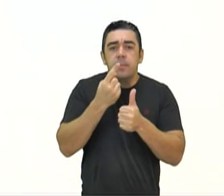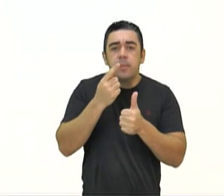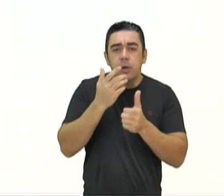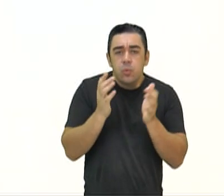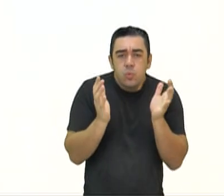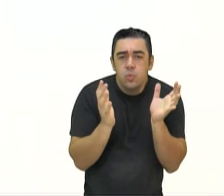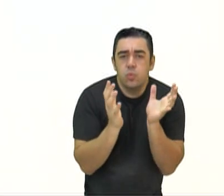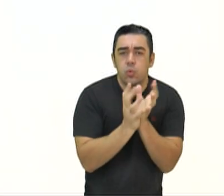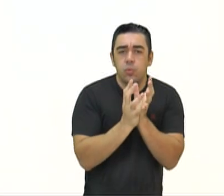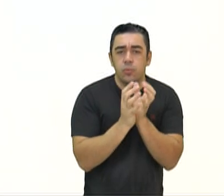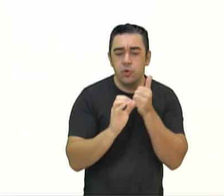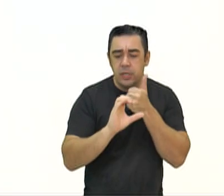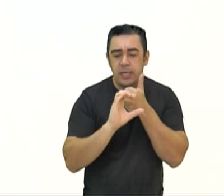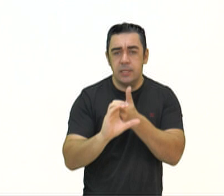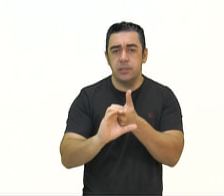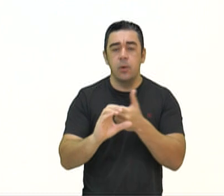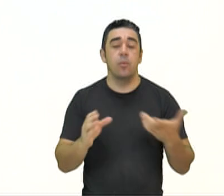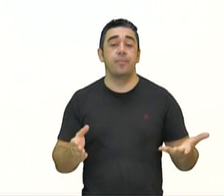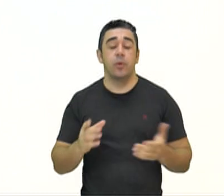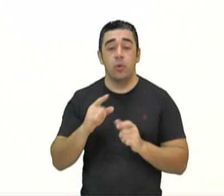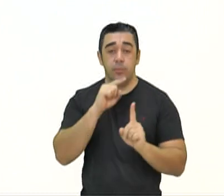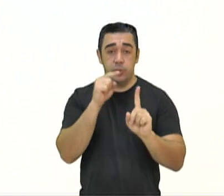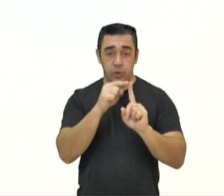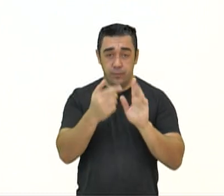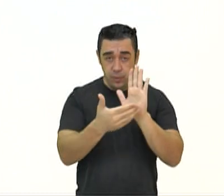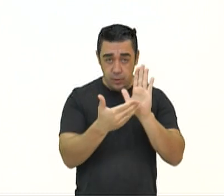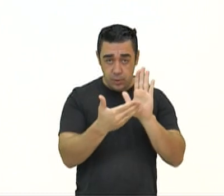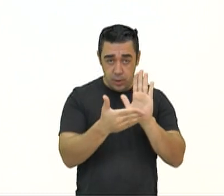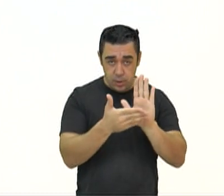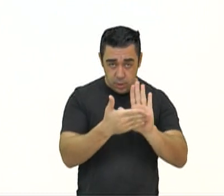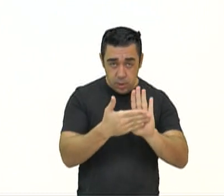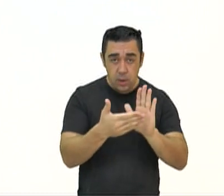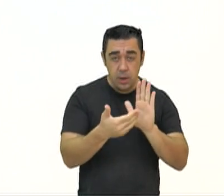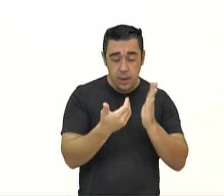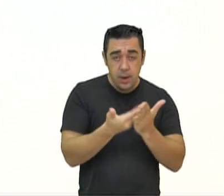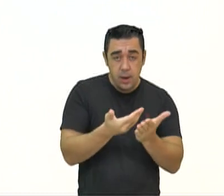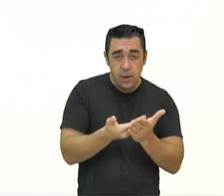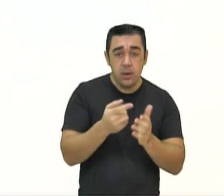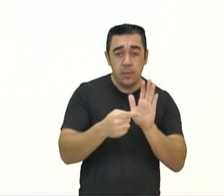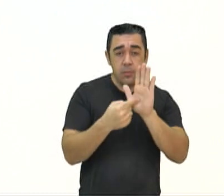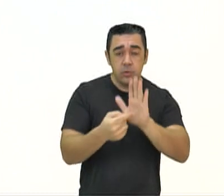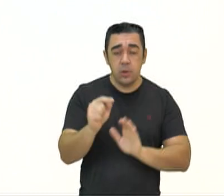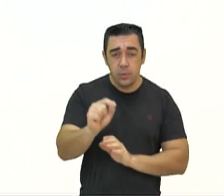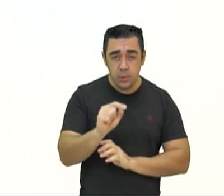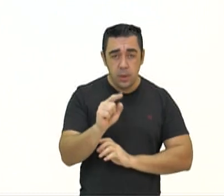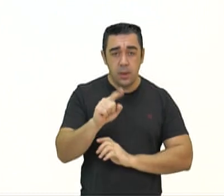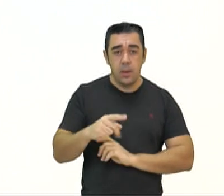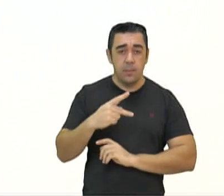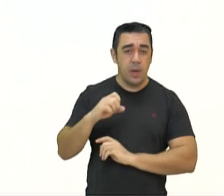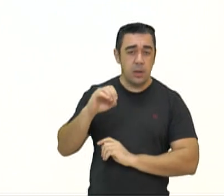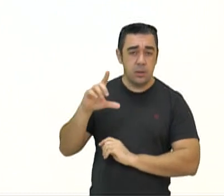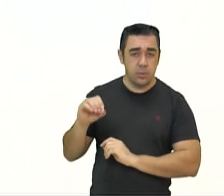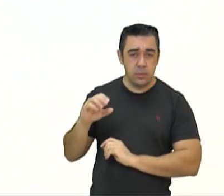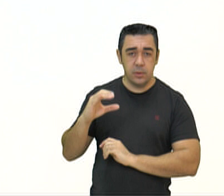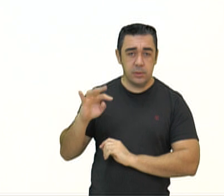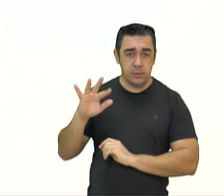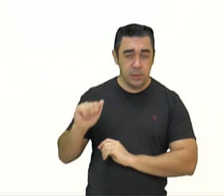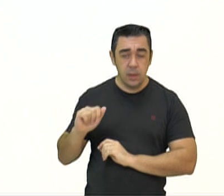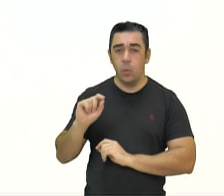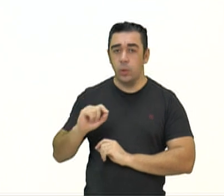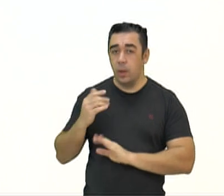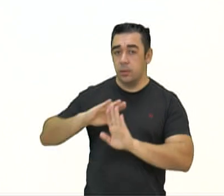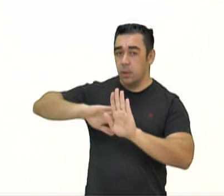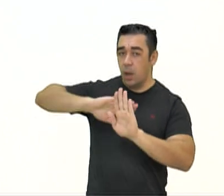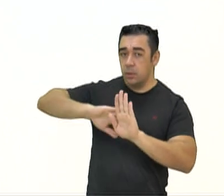O objetivo da aula é apresentar a arte paleocristã, tendo como pano de fundo o contexto